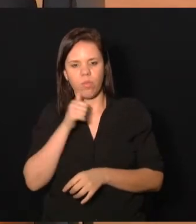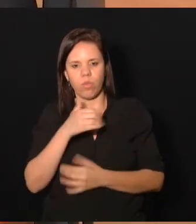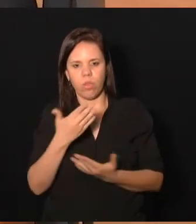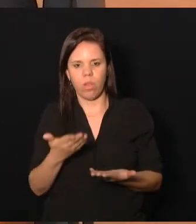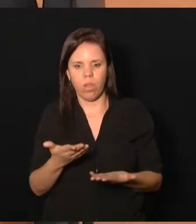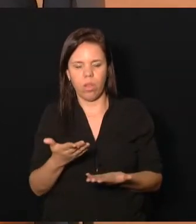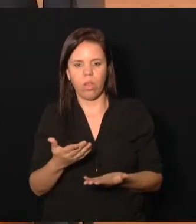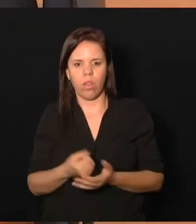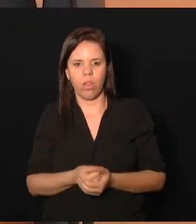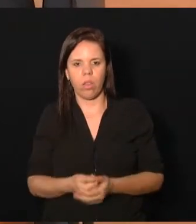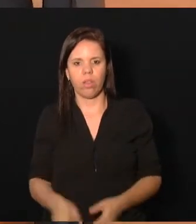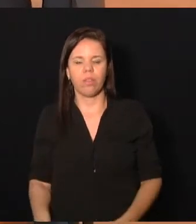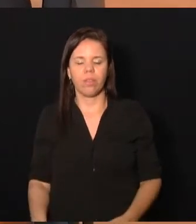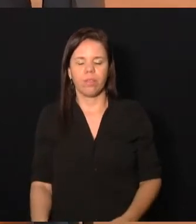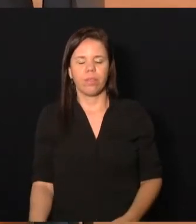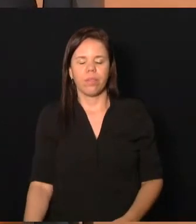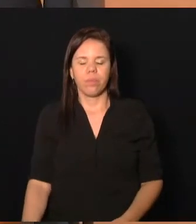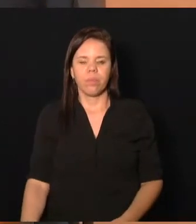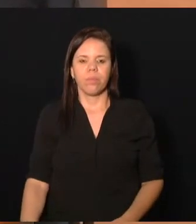nomenclatura.